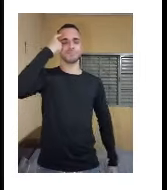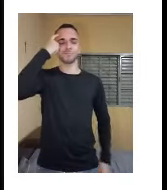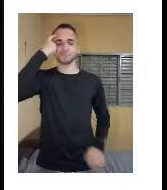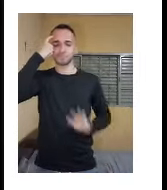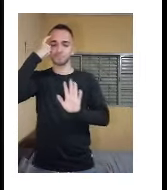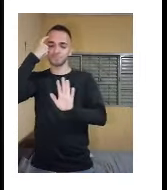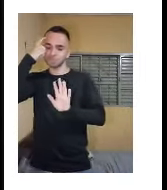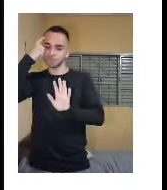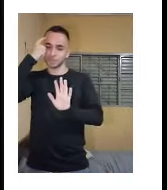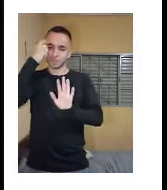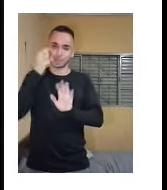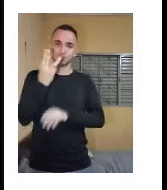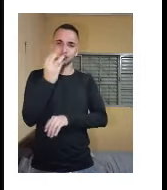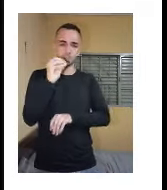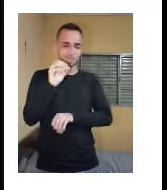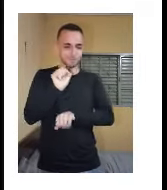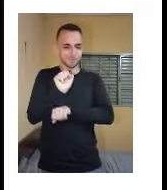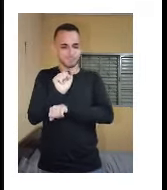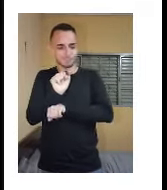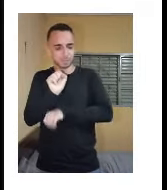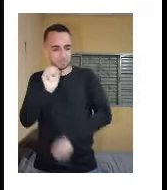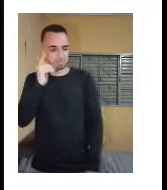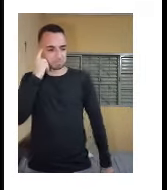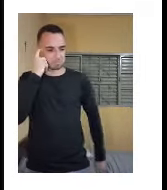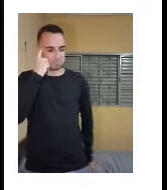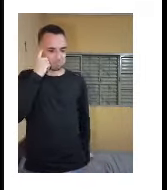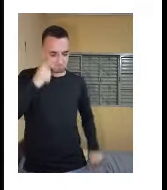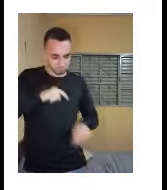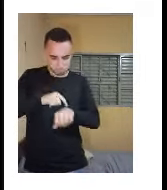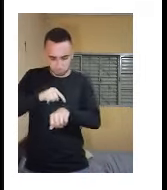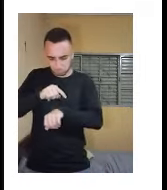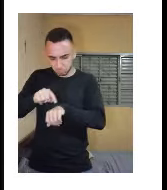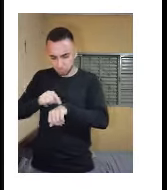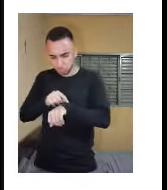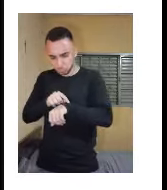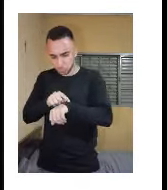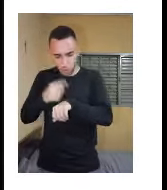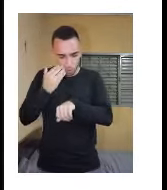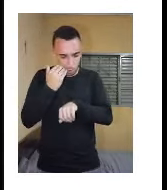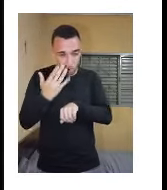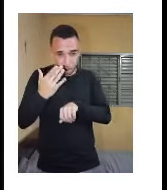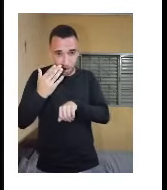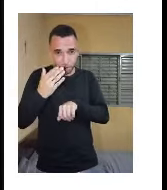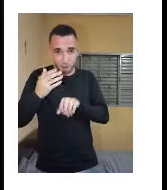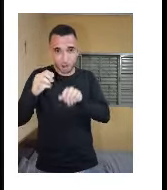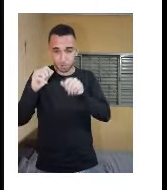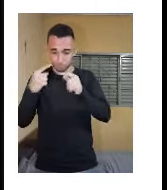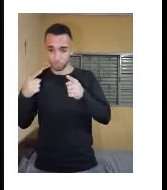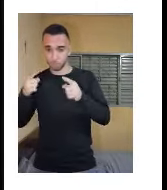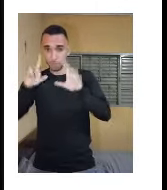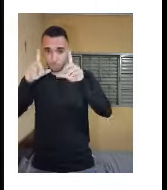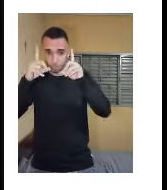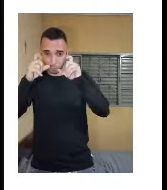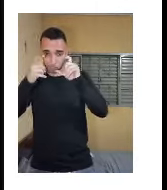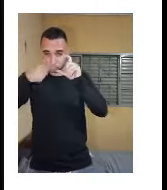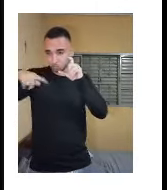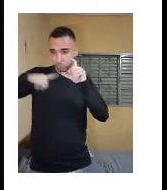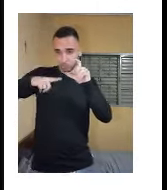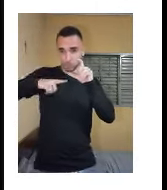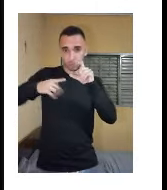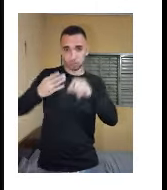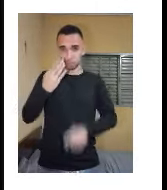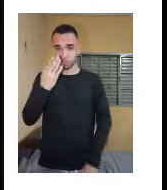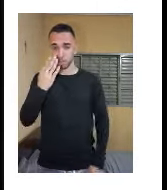segundos, e olhar essa imagem do planeta, né, a nossa casa comum, né, e essa